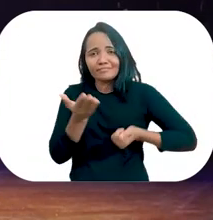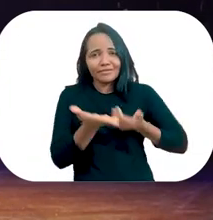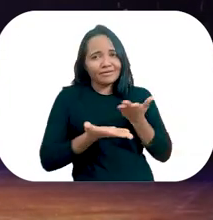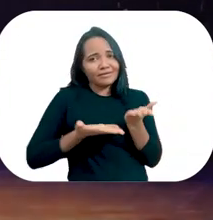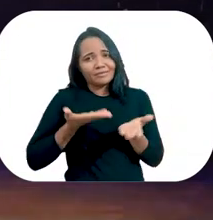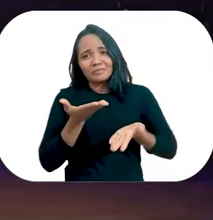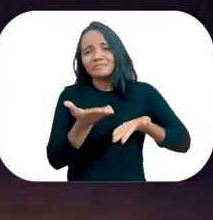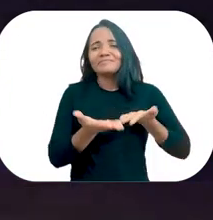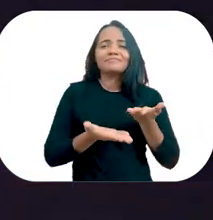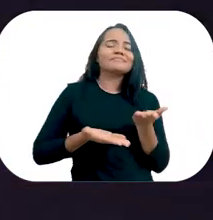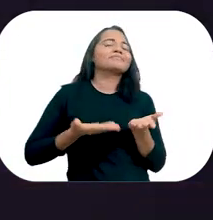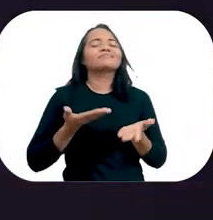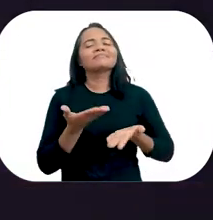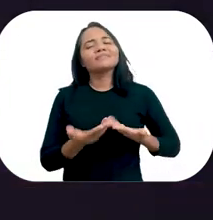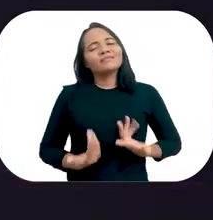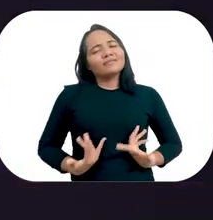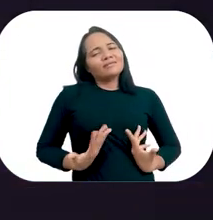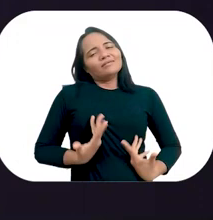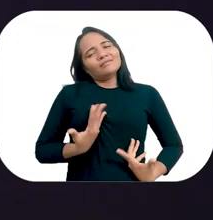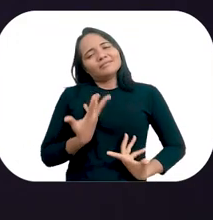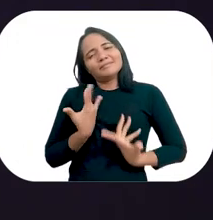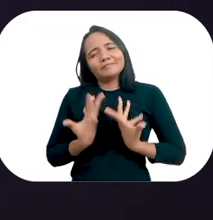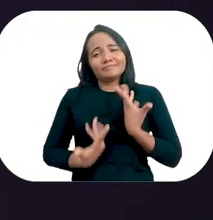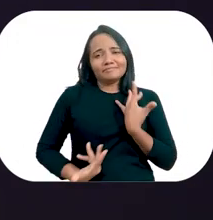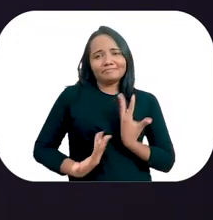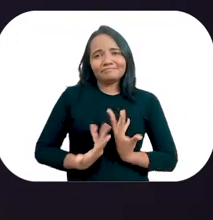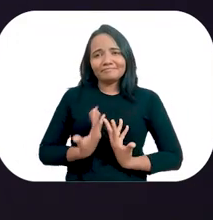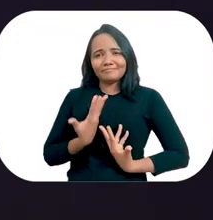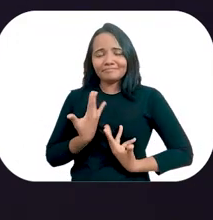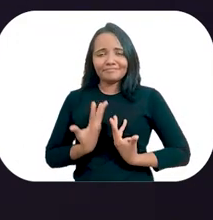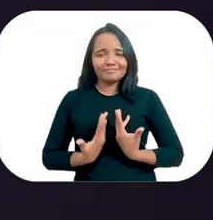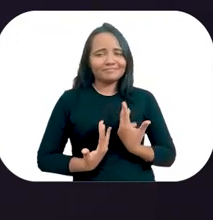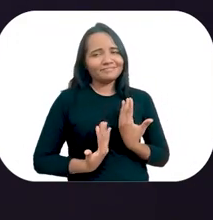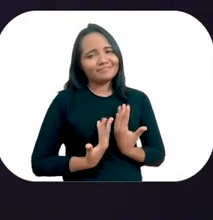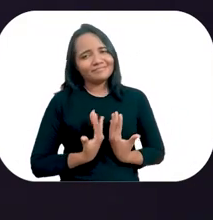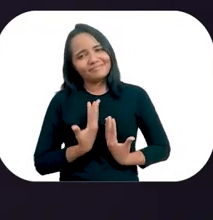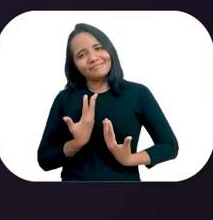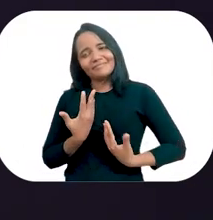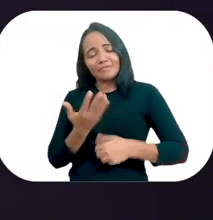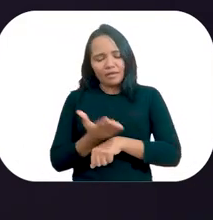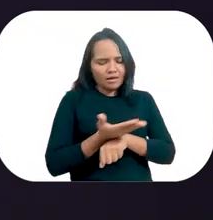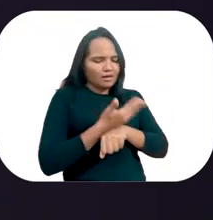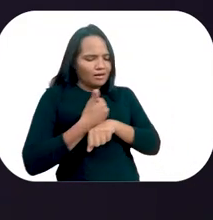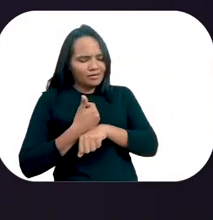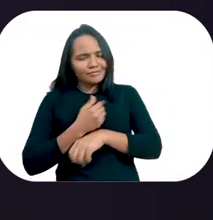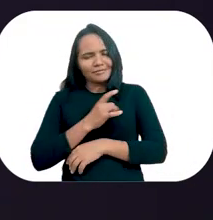ensinando o caminho da loucura e